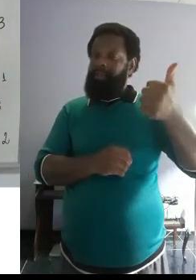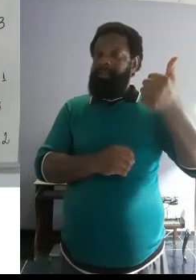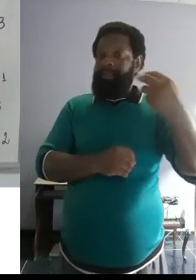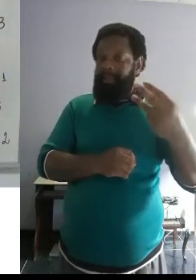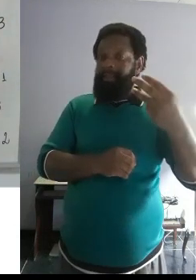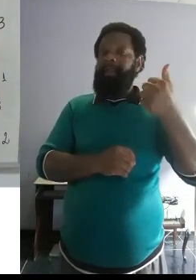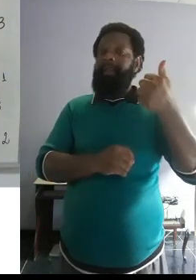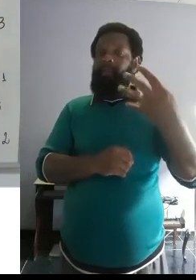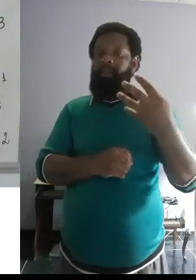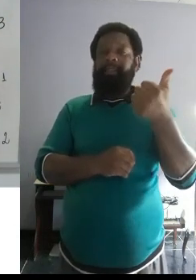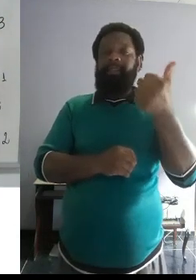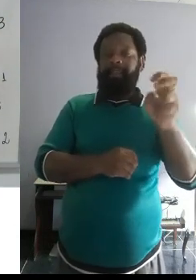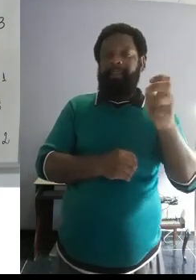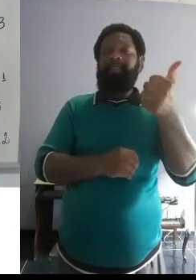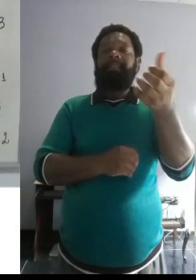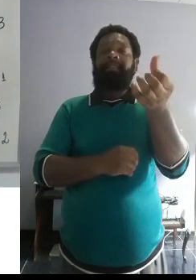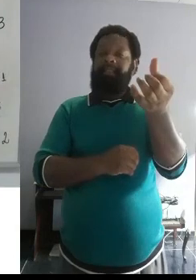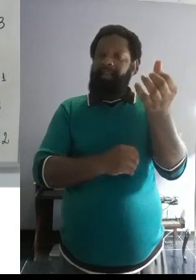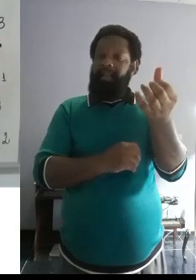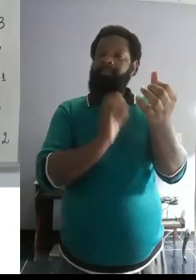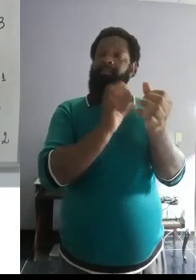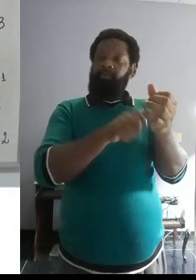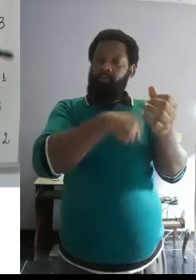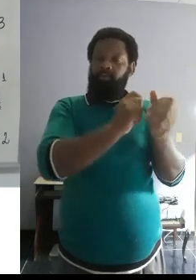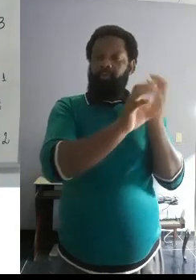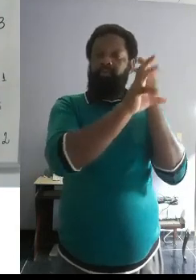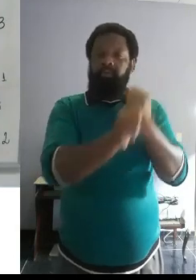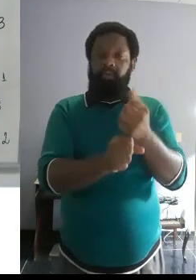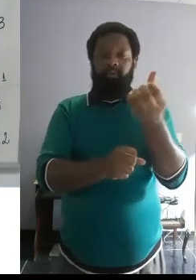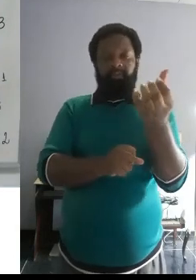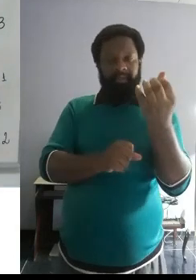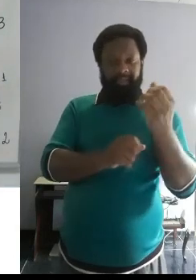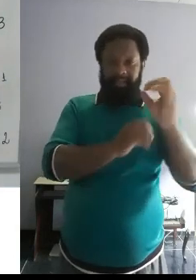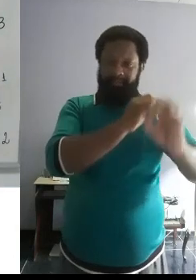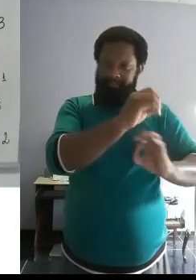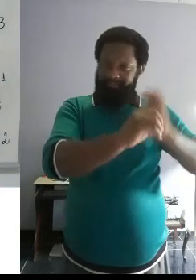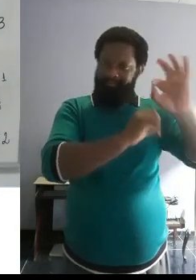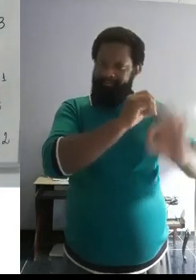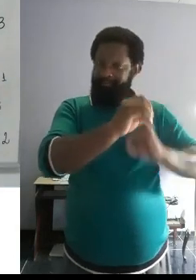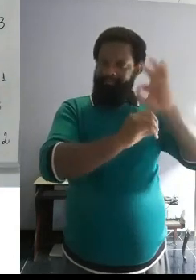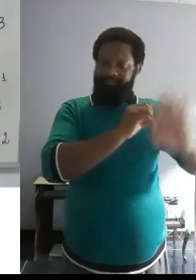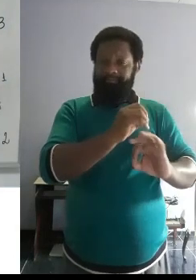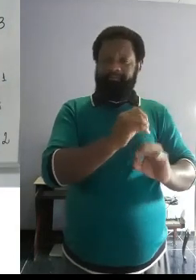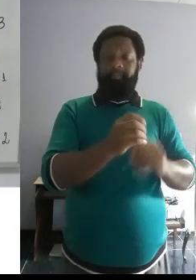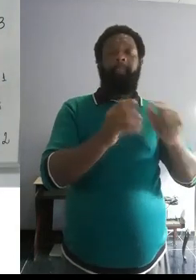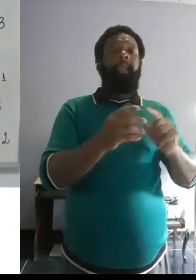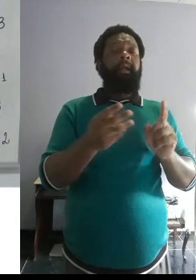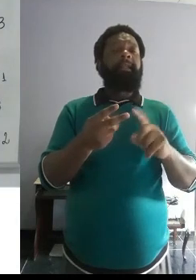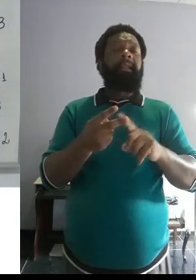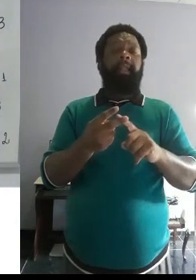13, 14, 15 e 16. Então, no total, eu tenho 16 átomos. Qual seria o número de